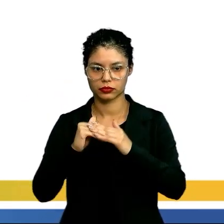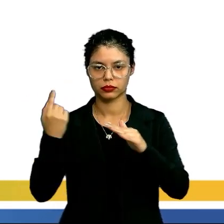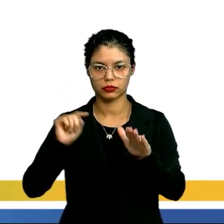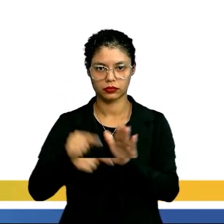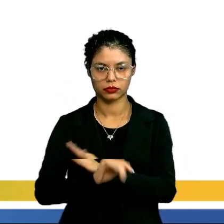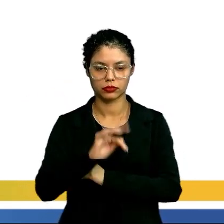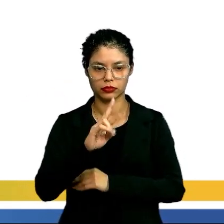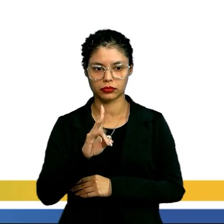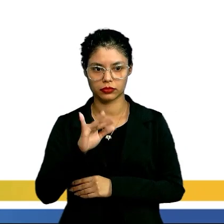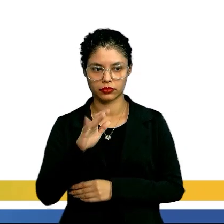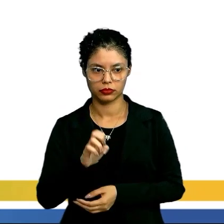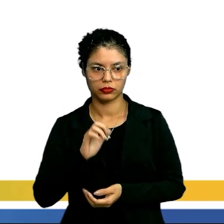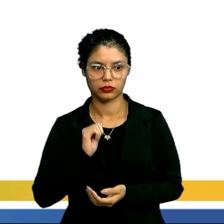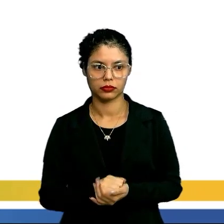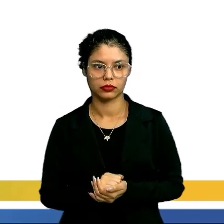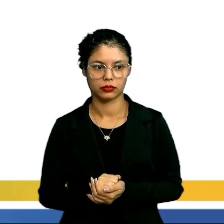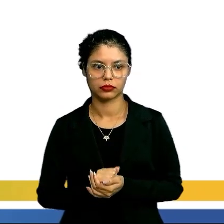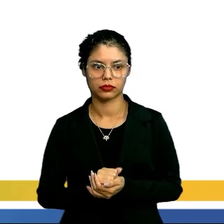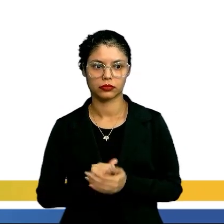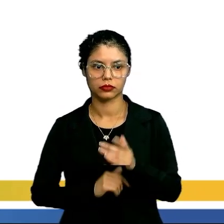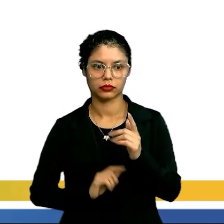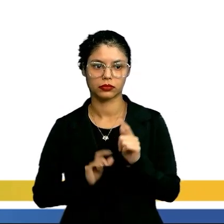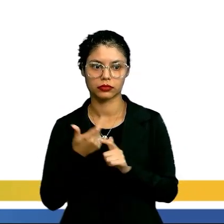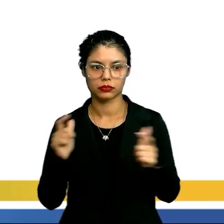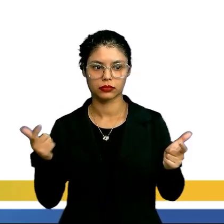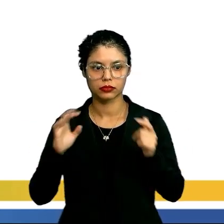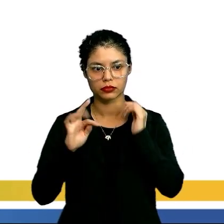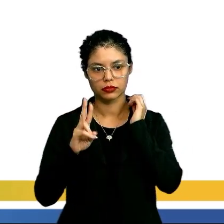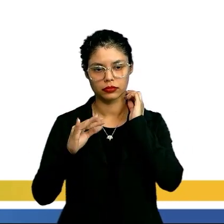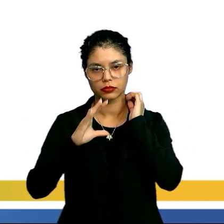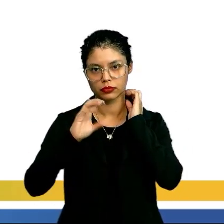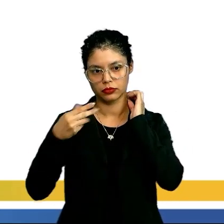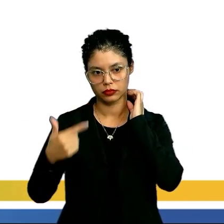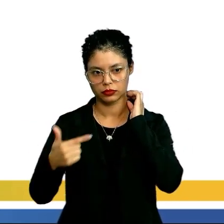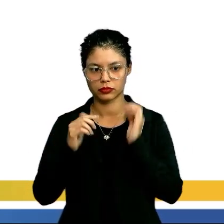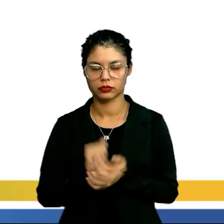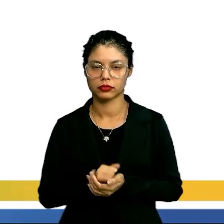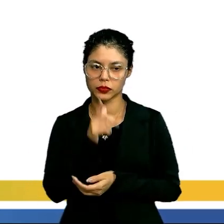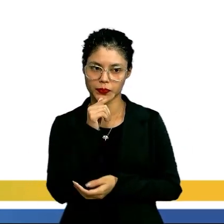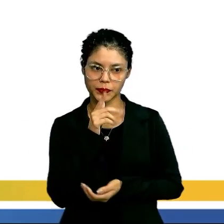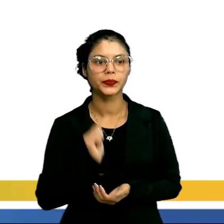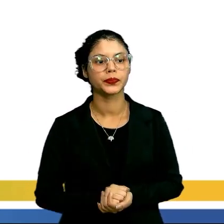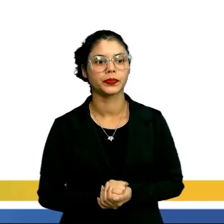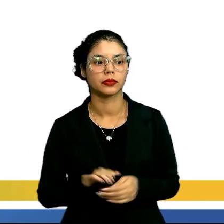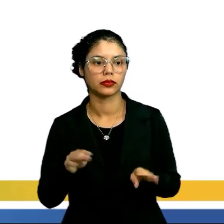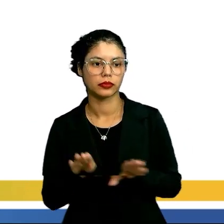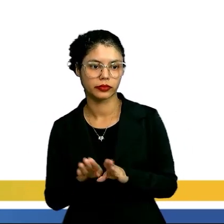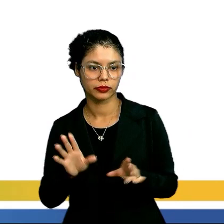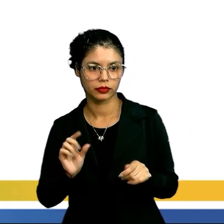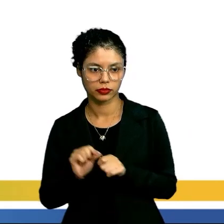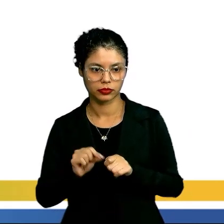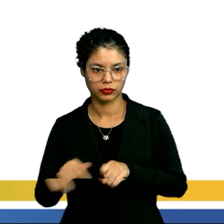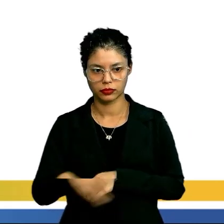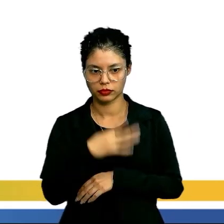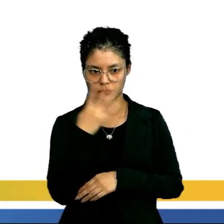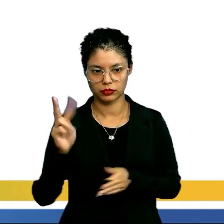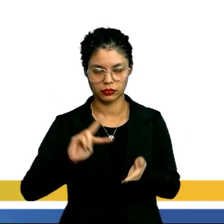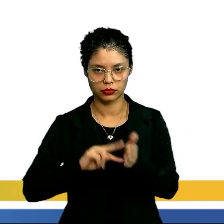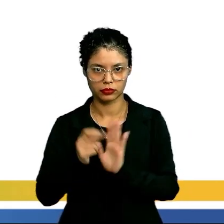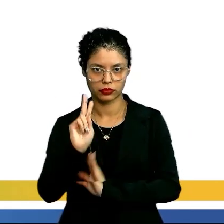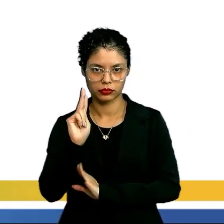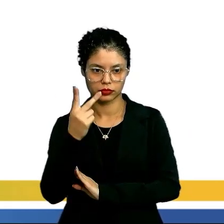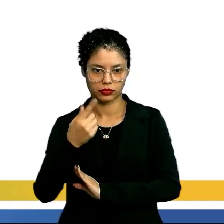da pressão interna no recipiente. Letra D, elevação da concentração de CO2 no líquido. E letra E, formação de uma